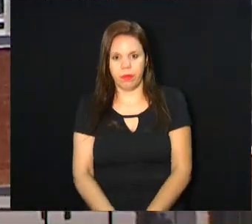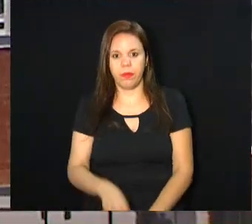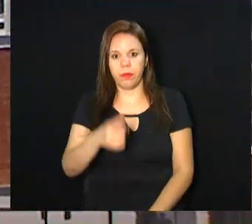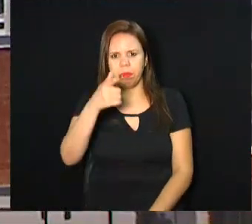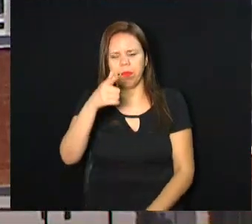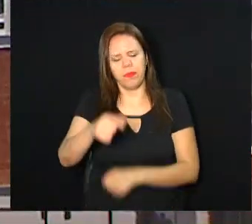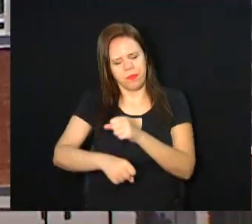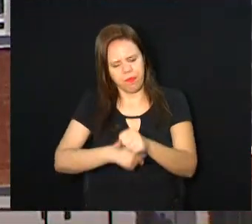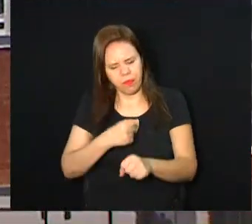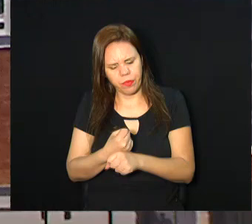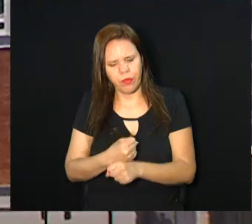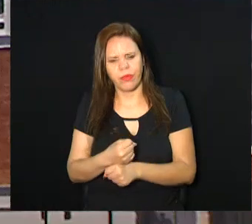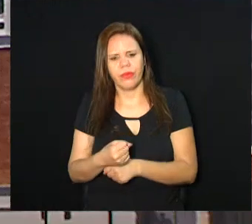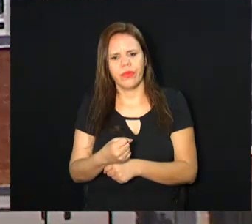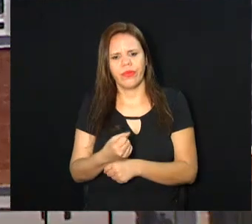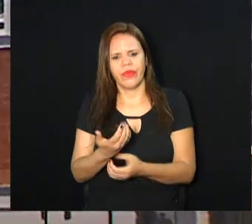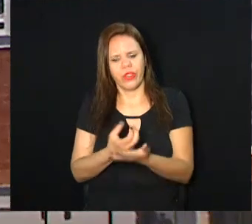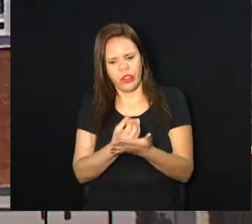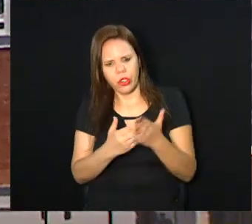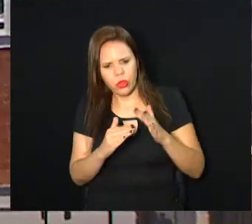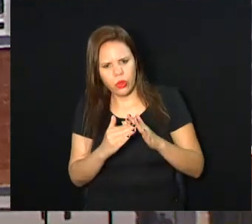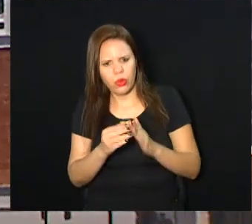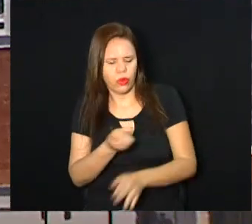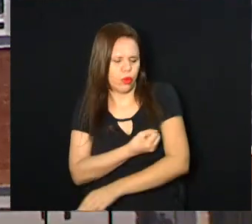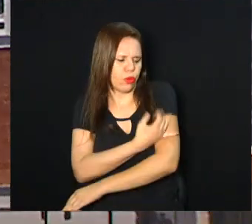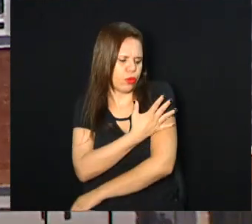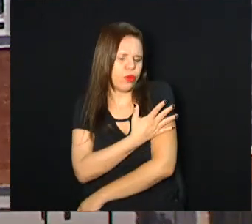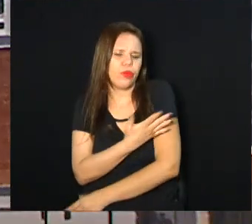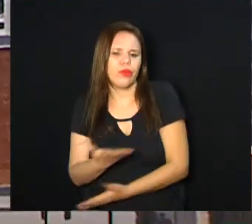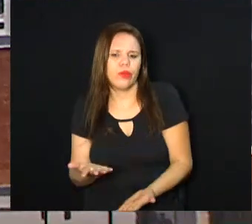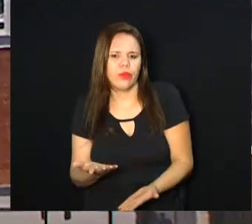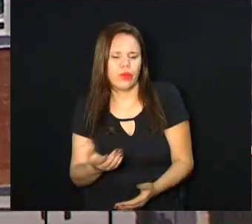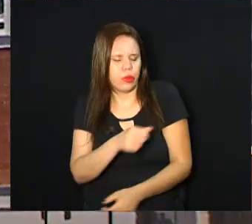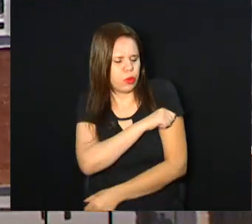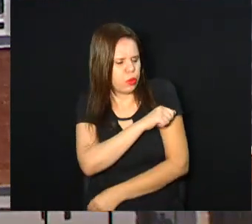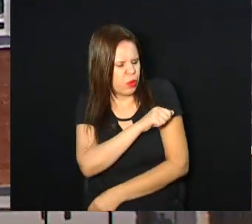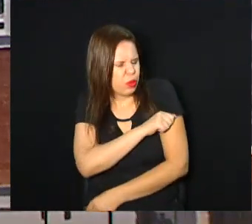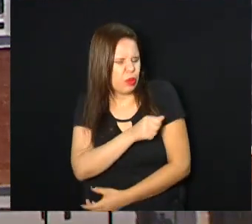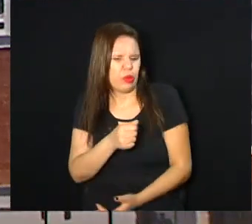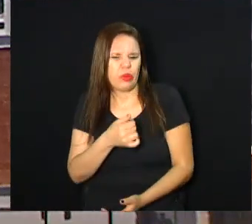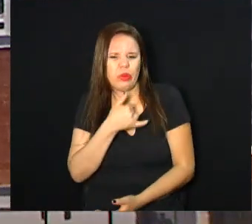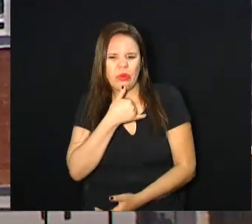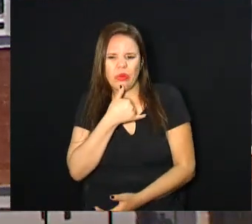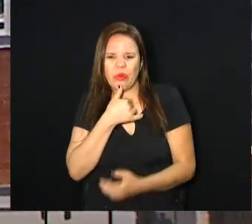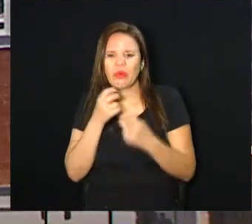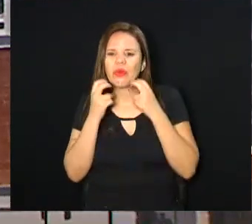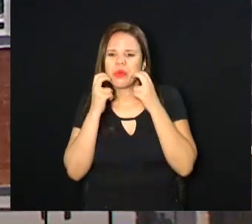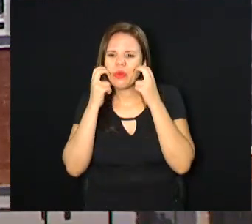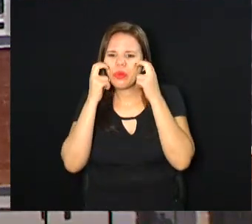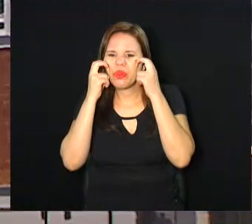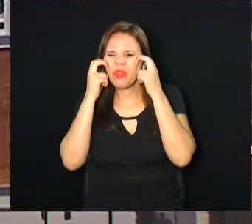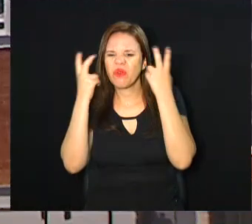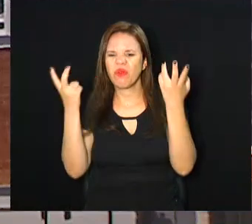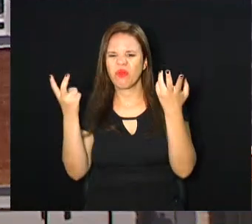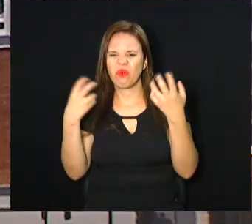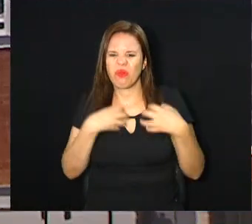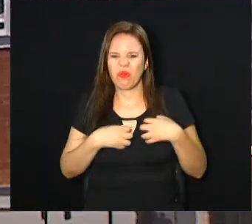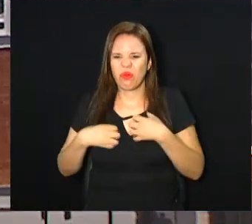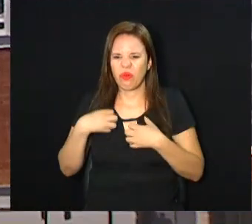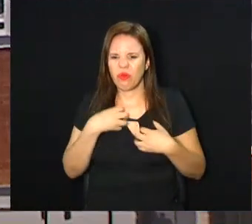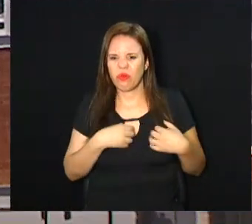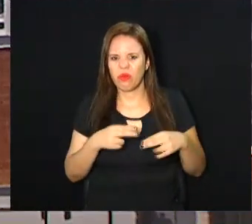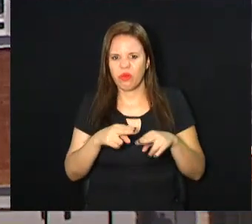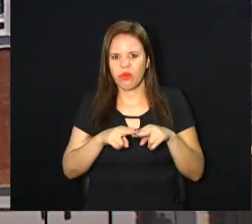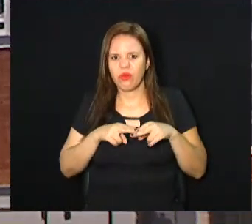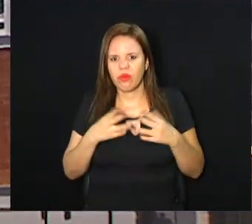Repetir de ano pode ser um trauma para o estudante, já que gera tristeza, vergonha e ressentimento por conta